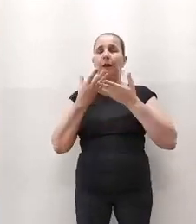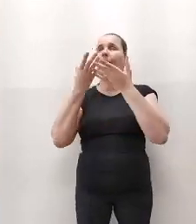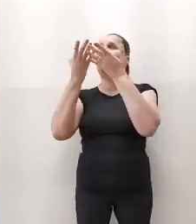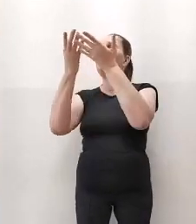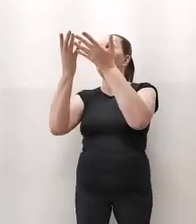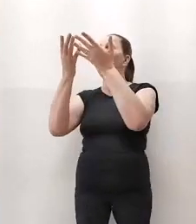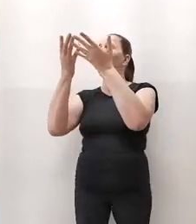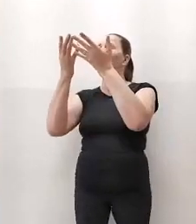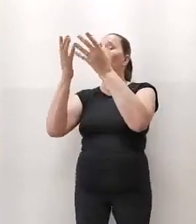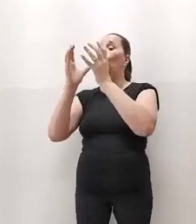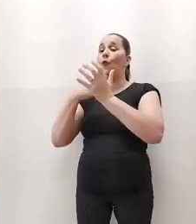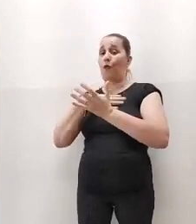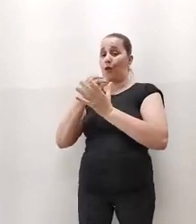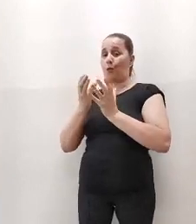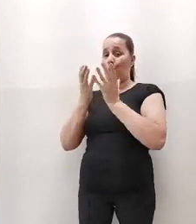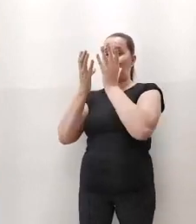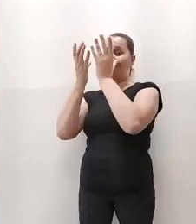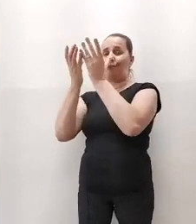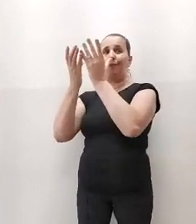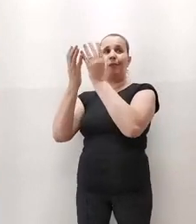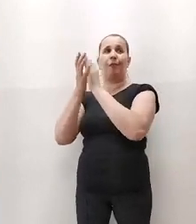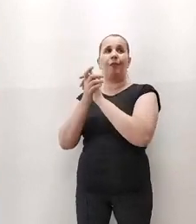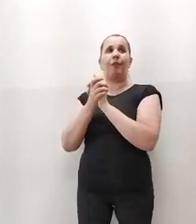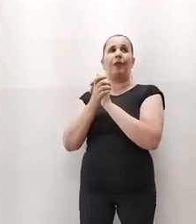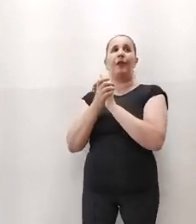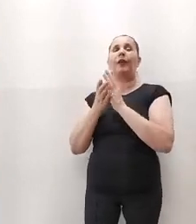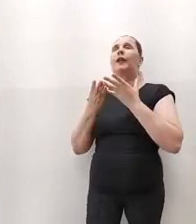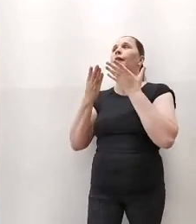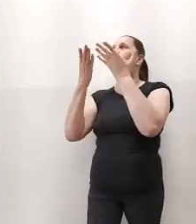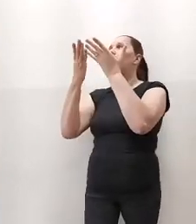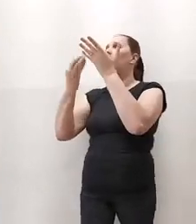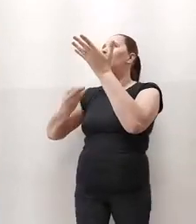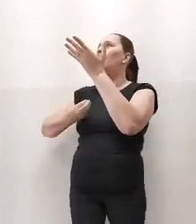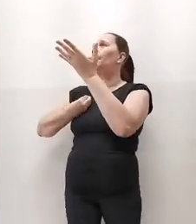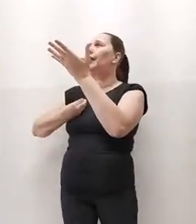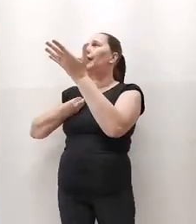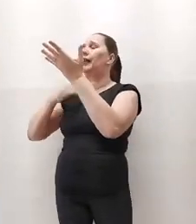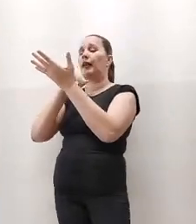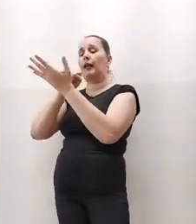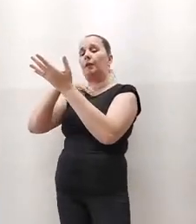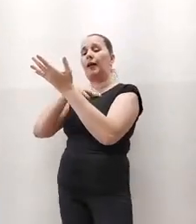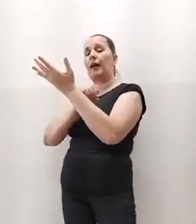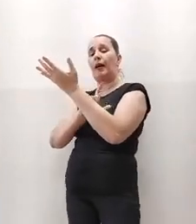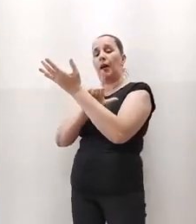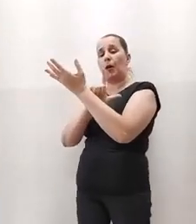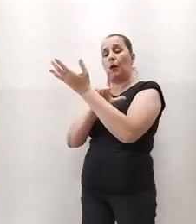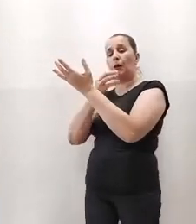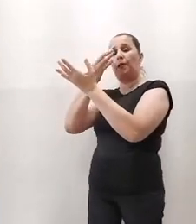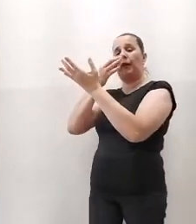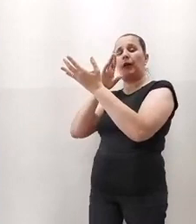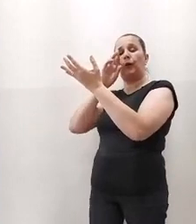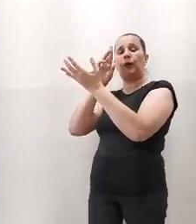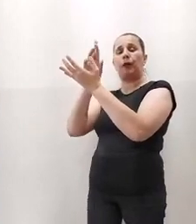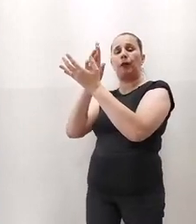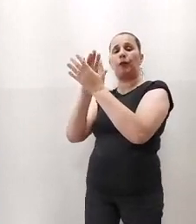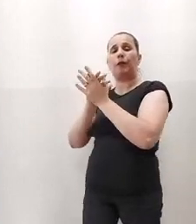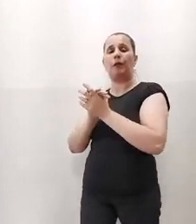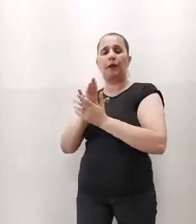de Deus, e olha o que ele fala, tomara que viva Ismael diante de ti. E Deus